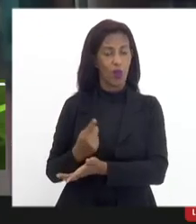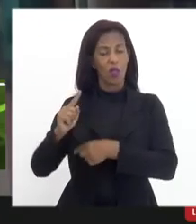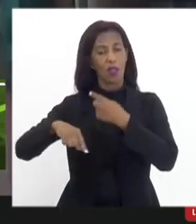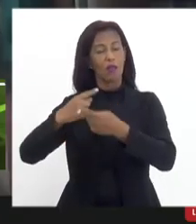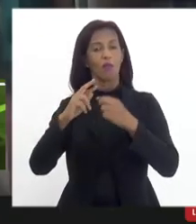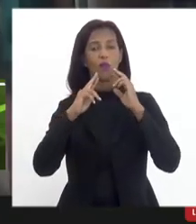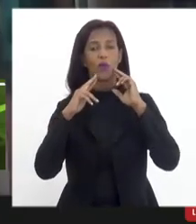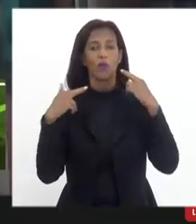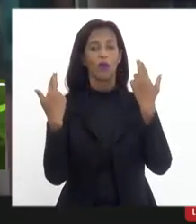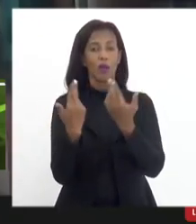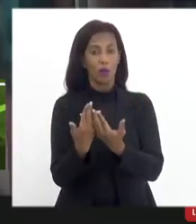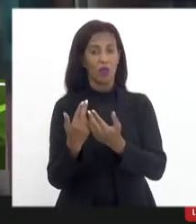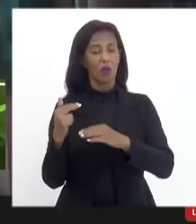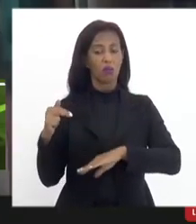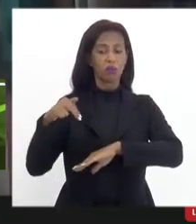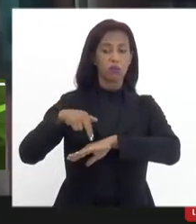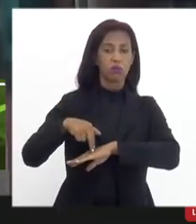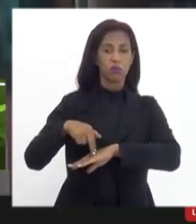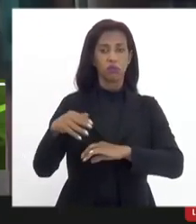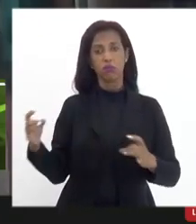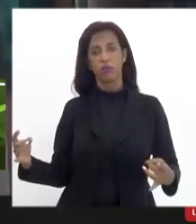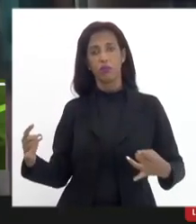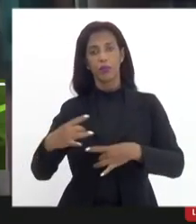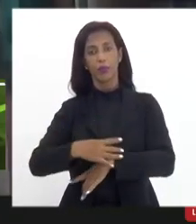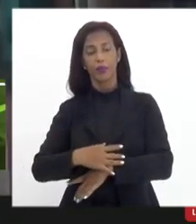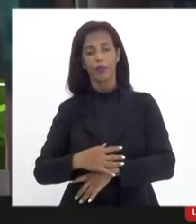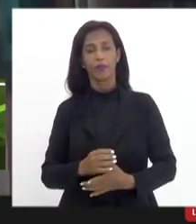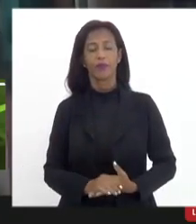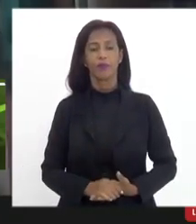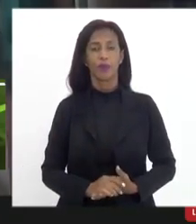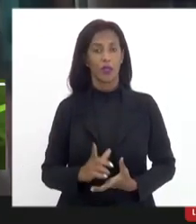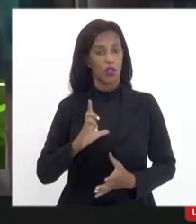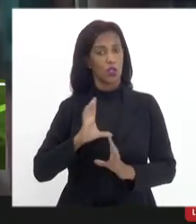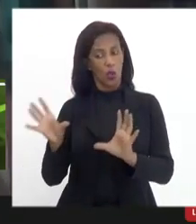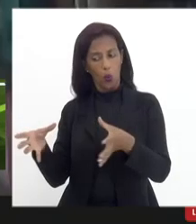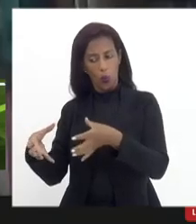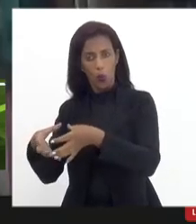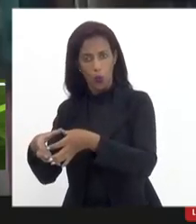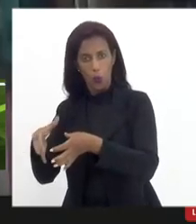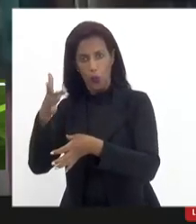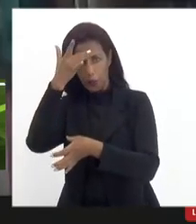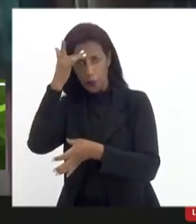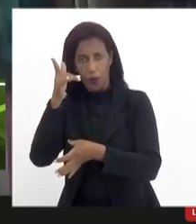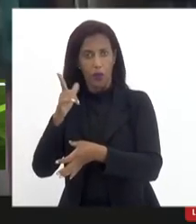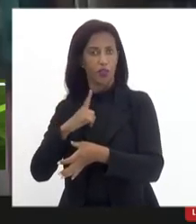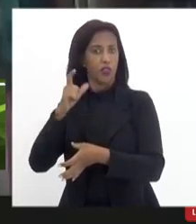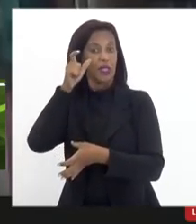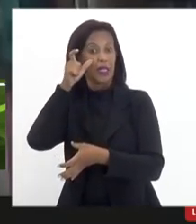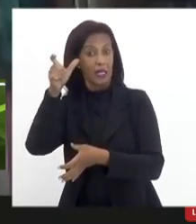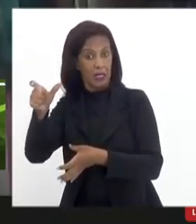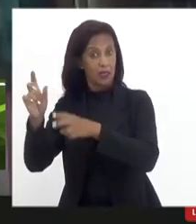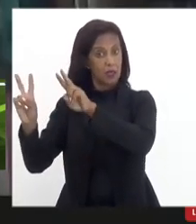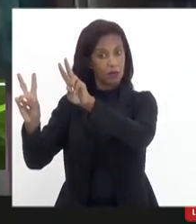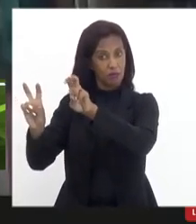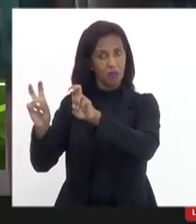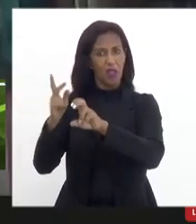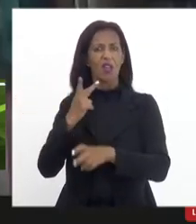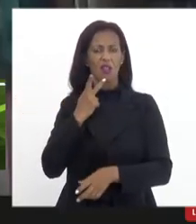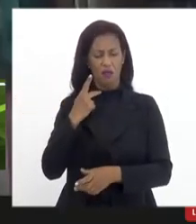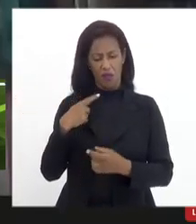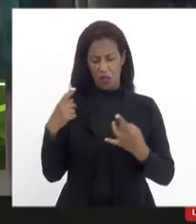reunião, eu me coloquei à disposição. Tinha um pessoal que tinha interesse na matéria. Eu digo, me coloco